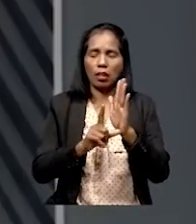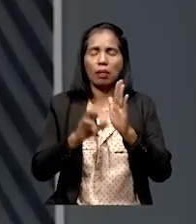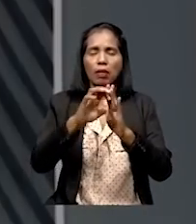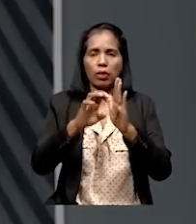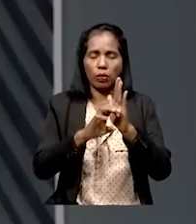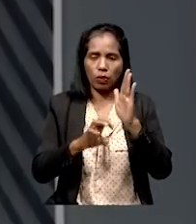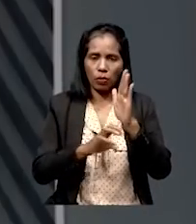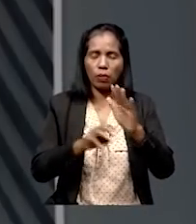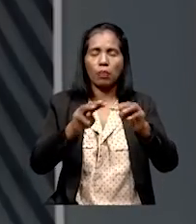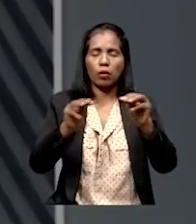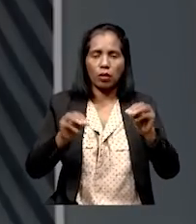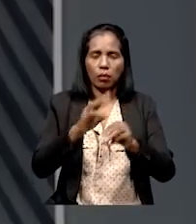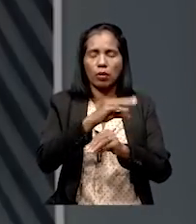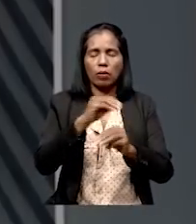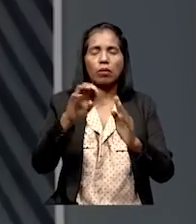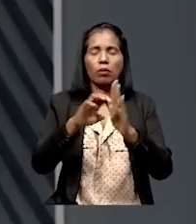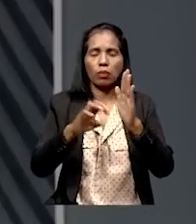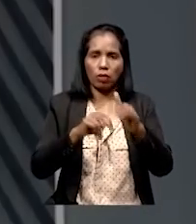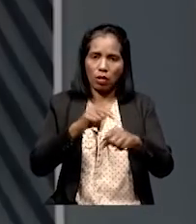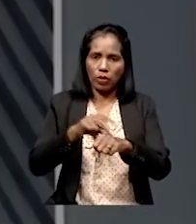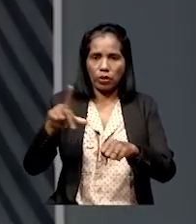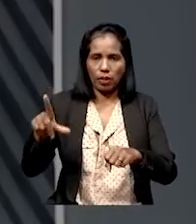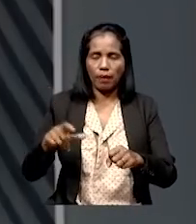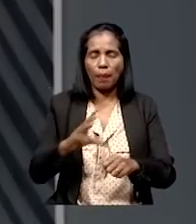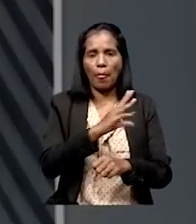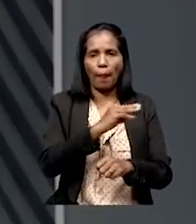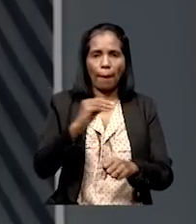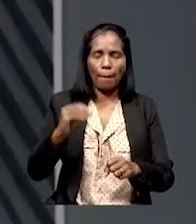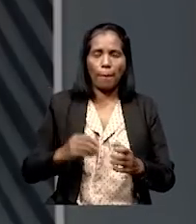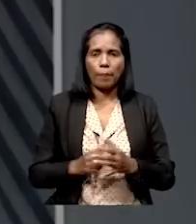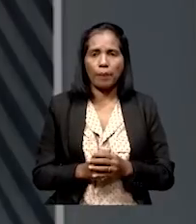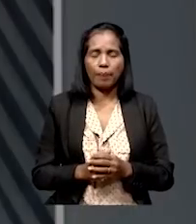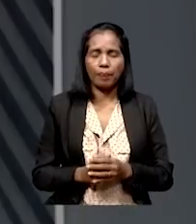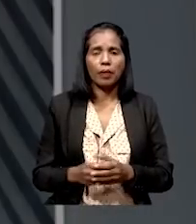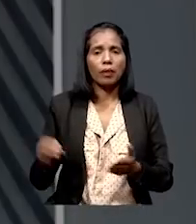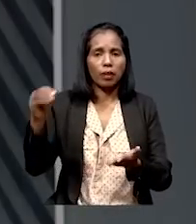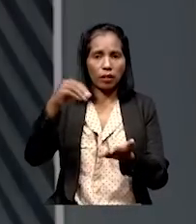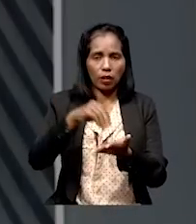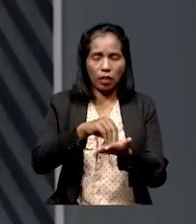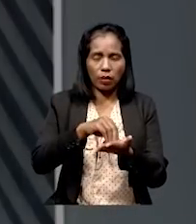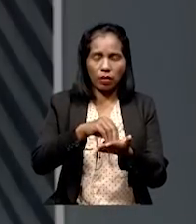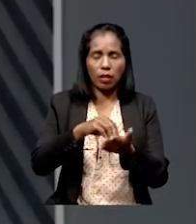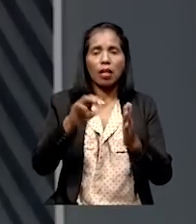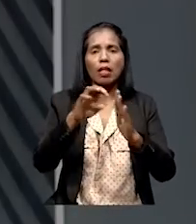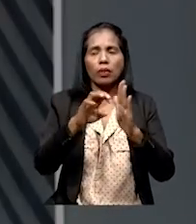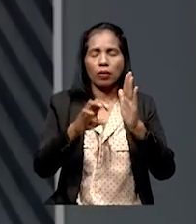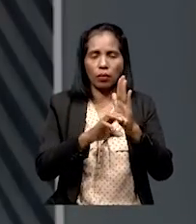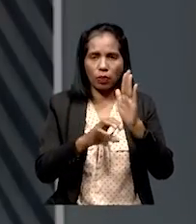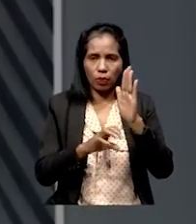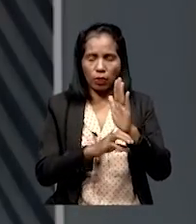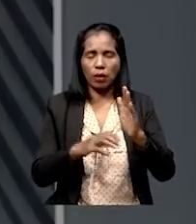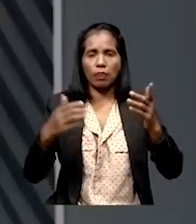estruturas municipais, na estrutura nacional, e, reajusta a estrutura na BEMACA, e a